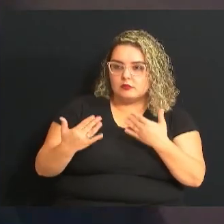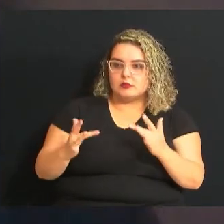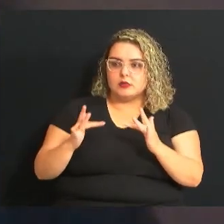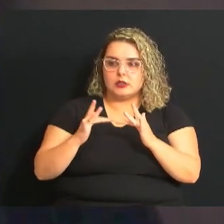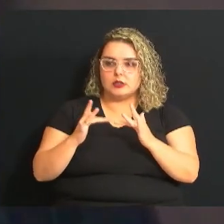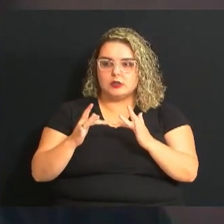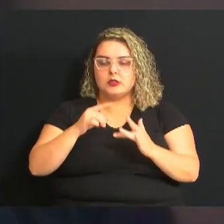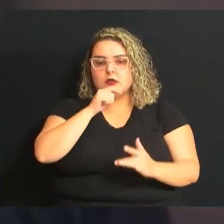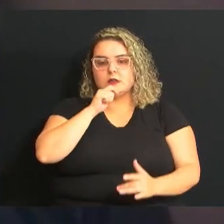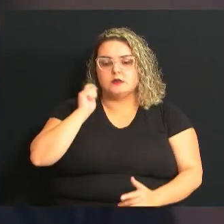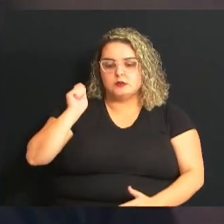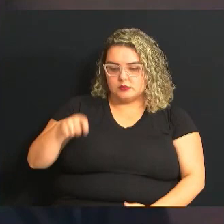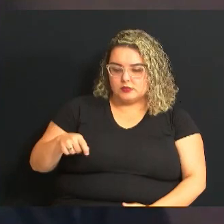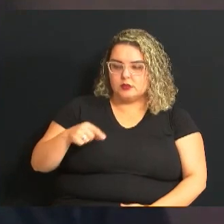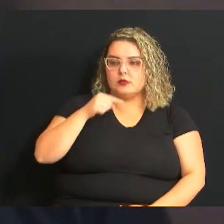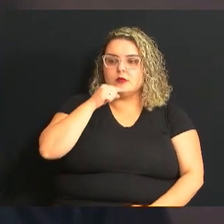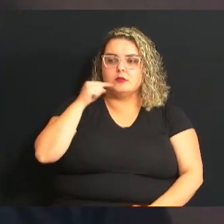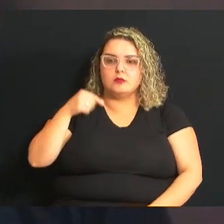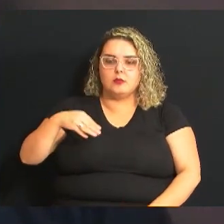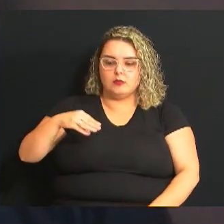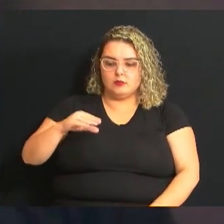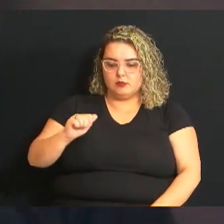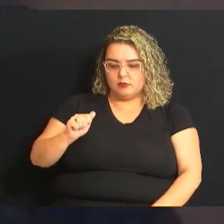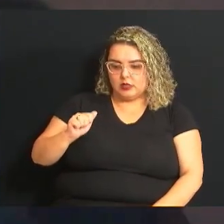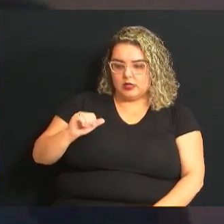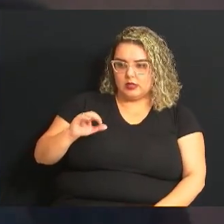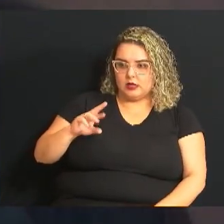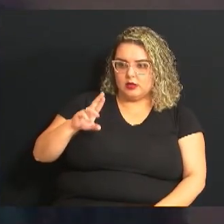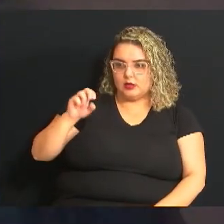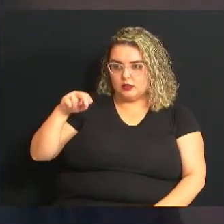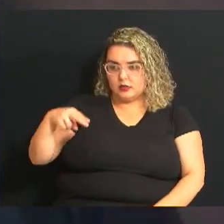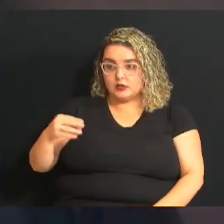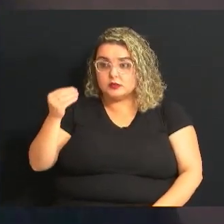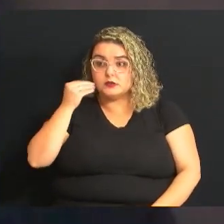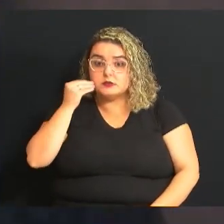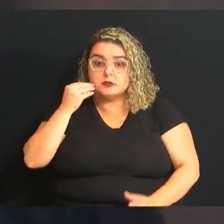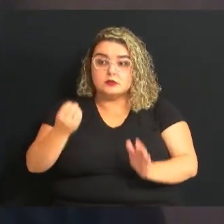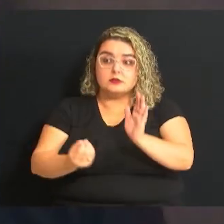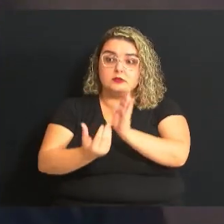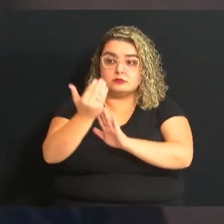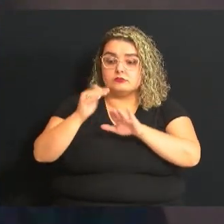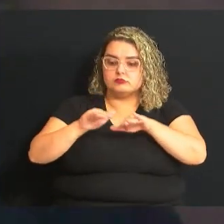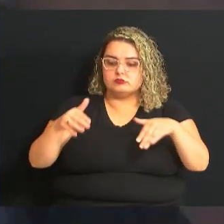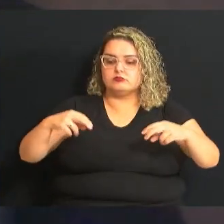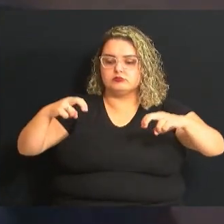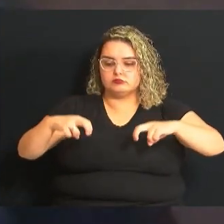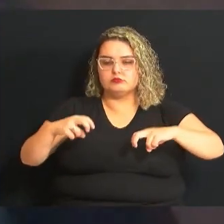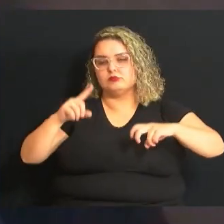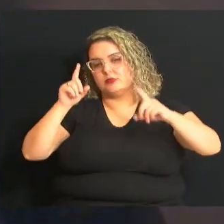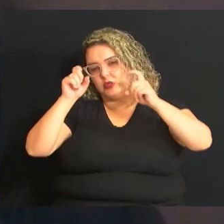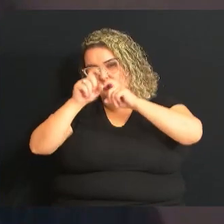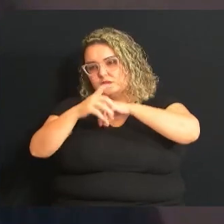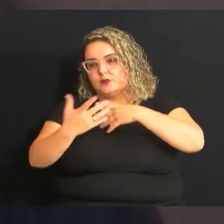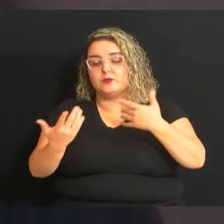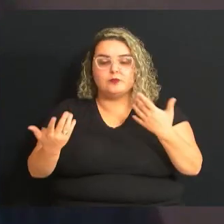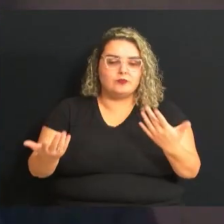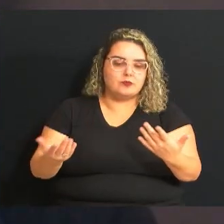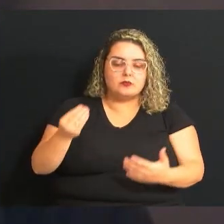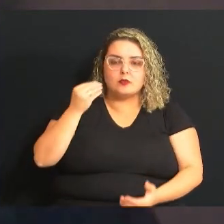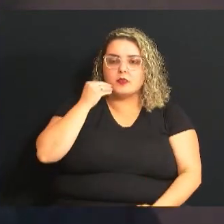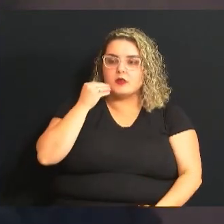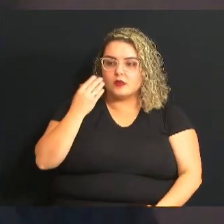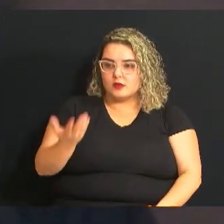passa, parece haver um escalonamento maior, o que deixa todo mundo muito apreensivo, né, sobre as possíveis grandes consequências daqui para frente. Nessa